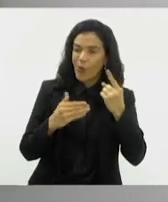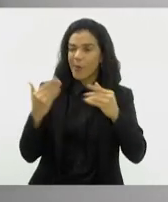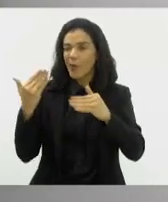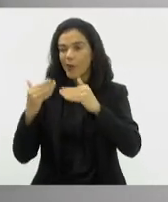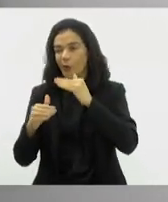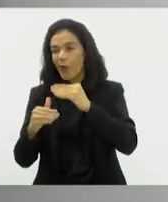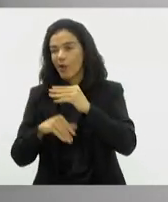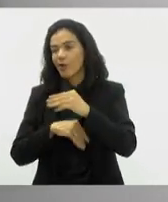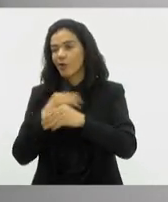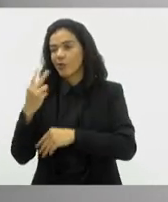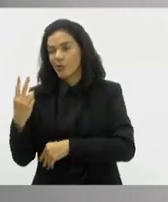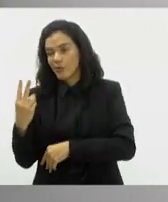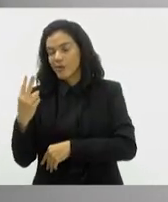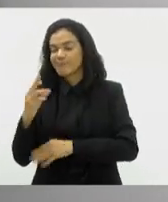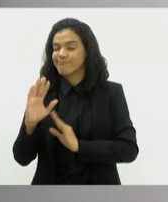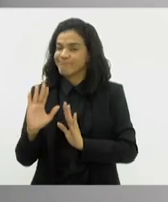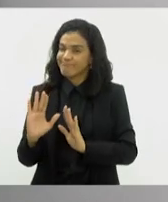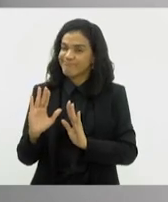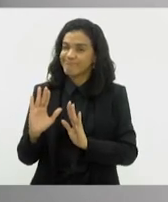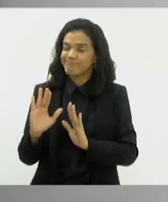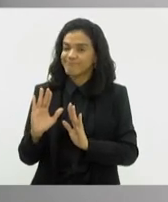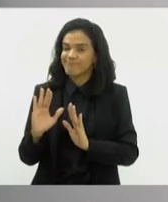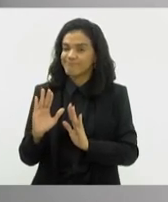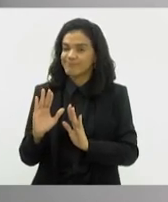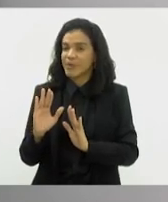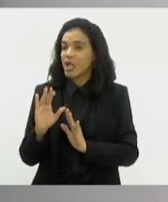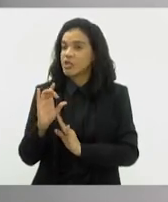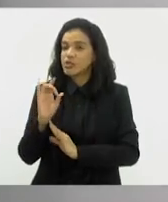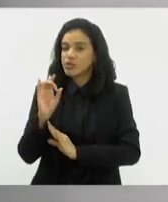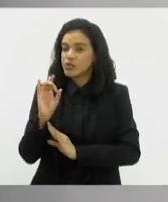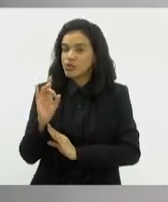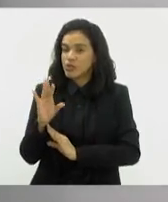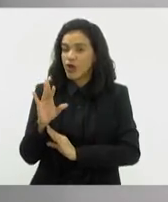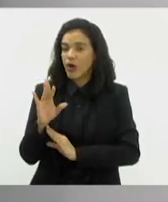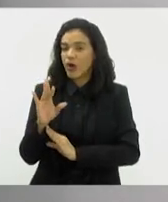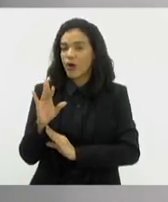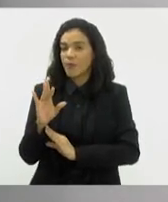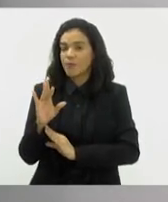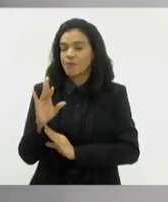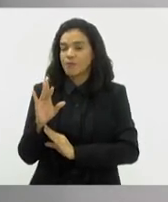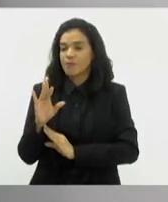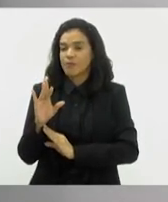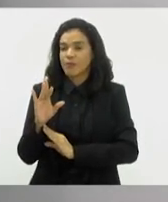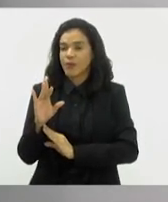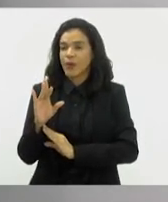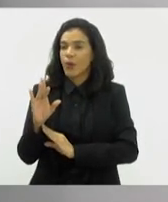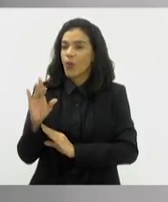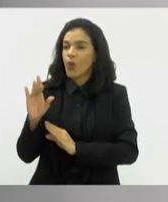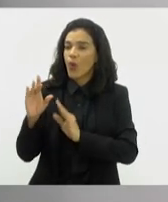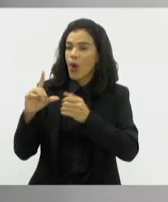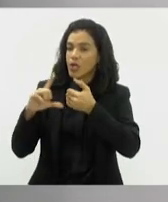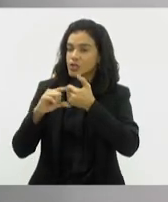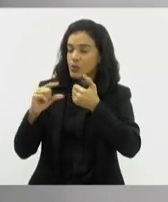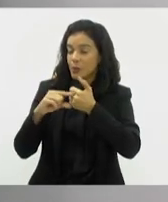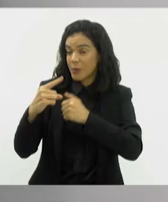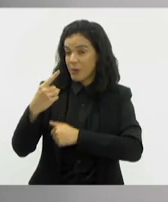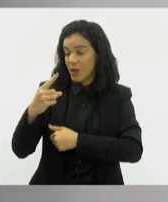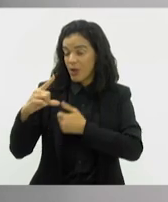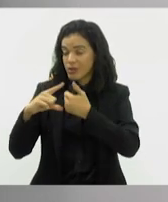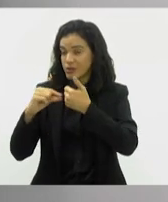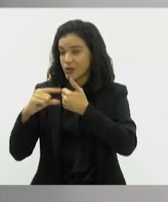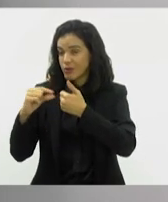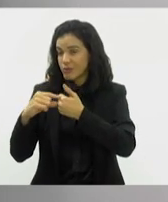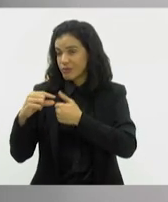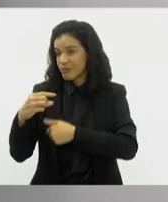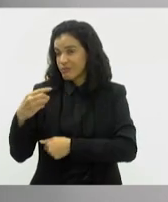Né? Mas ele simplesmente só deixa o artigo 1º e o artigo 5º. Porque o artigo 4º